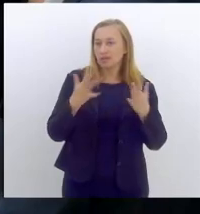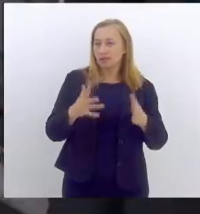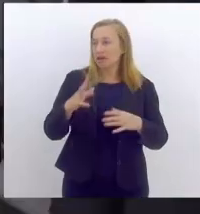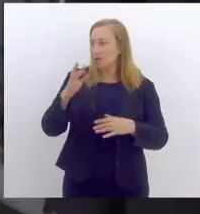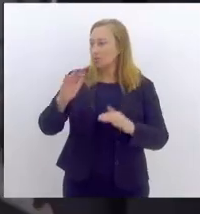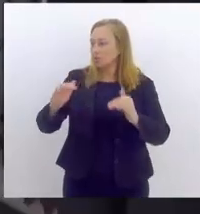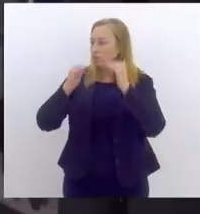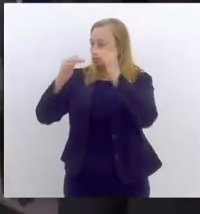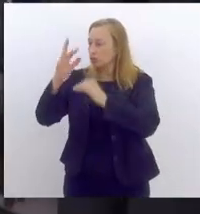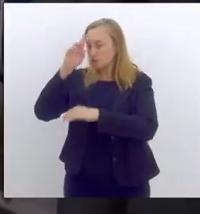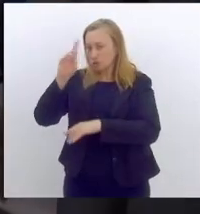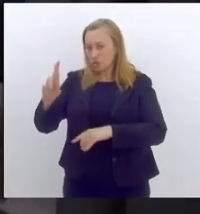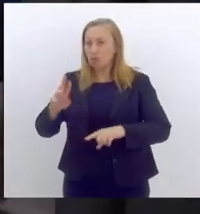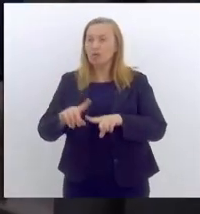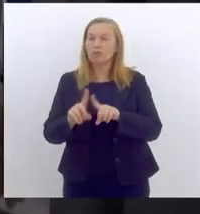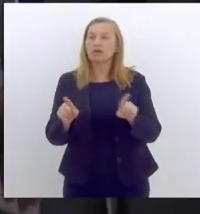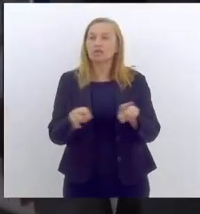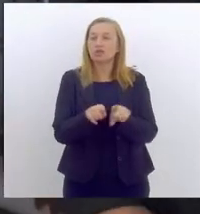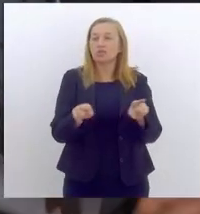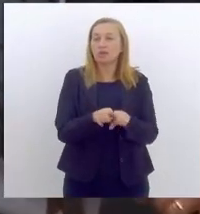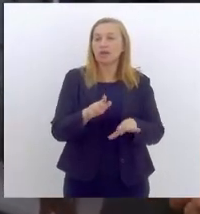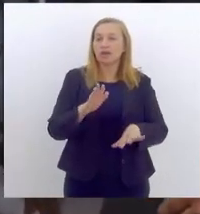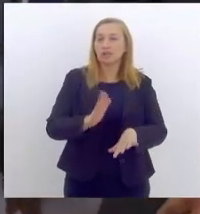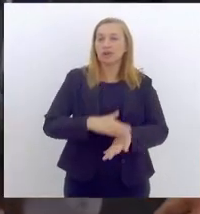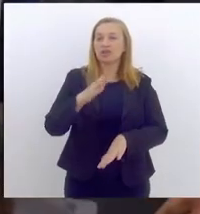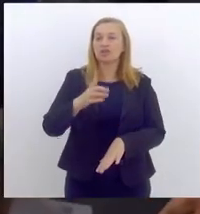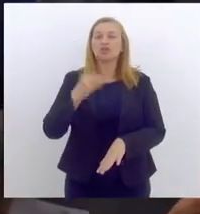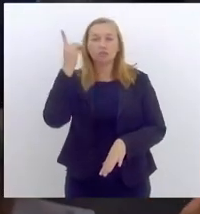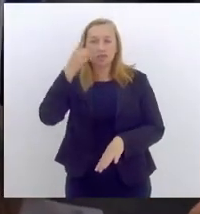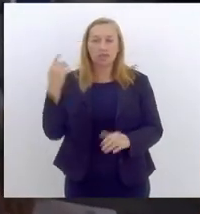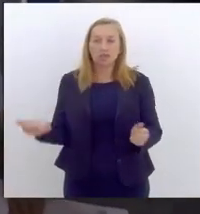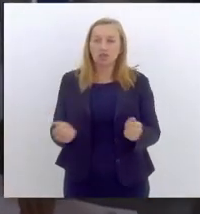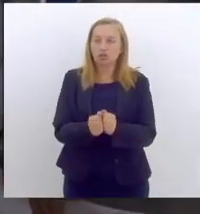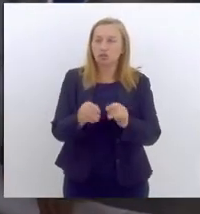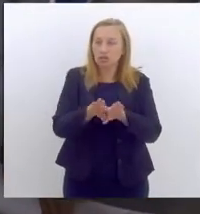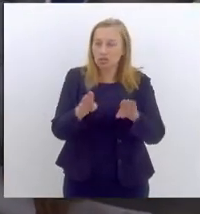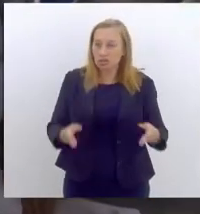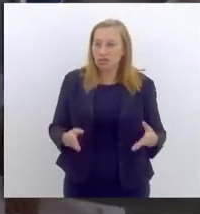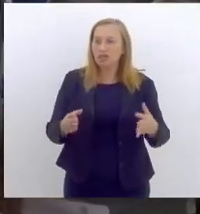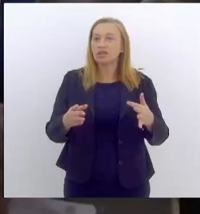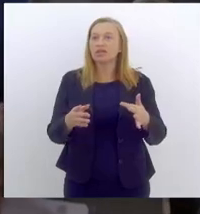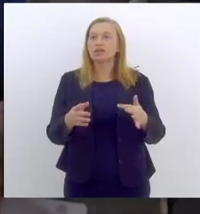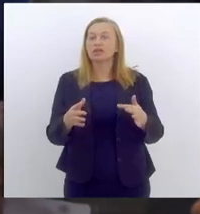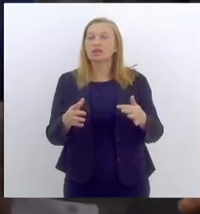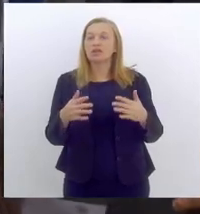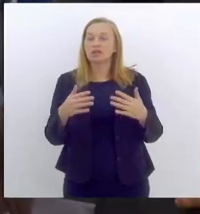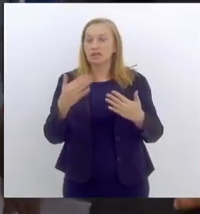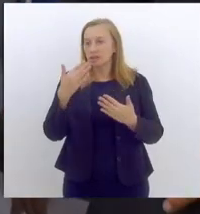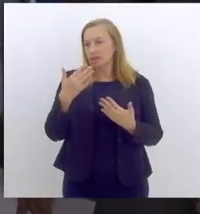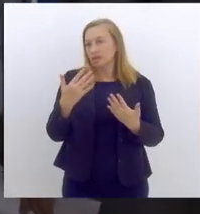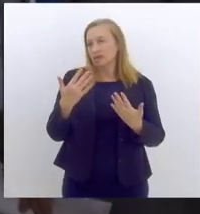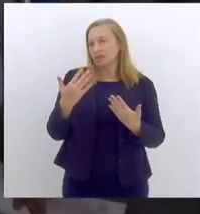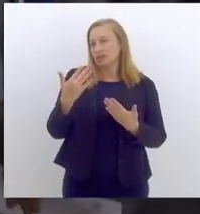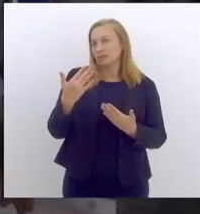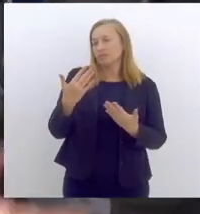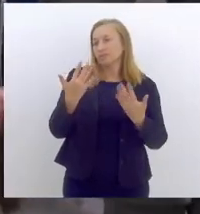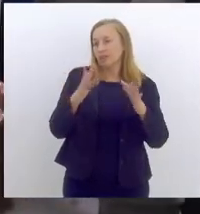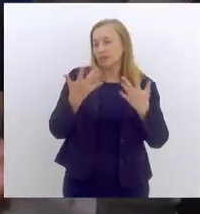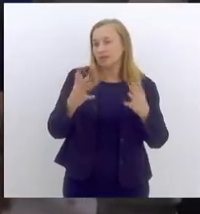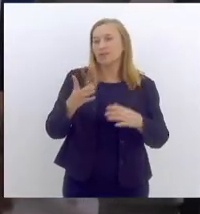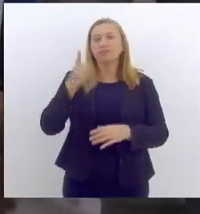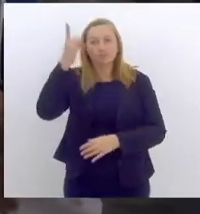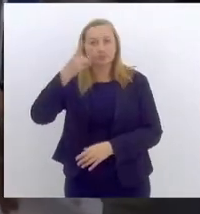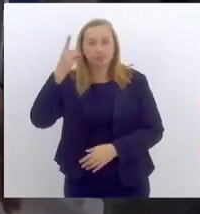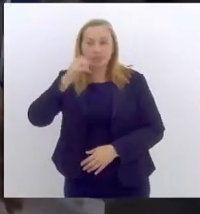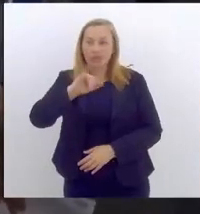mas como também os demais deputados que compõem essa mesa, e felicitar o deputado Jair Bittencourt pela sua